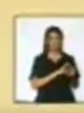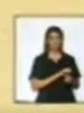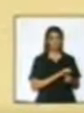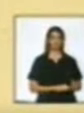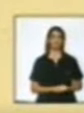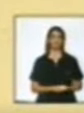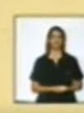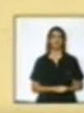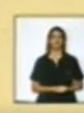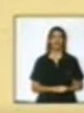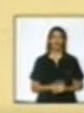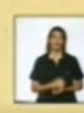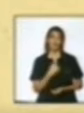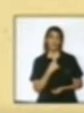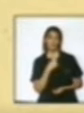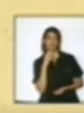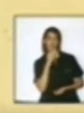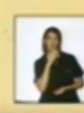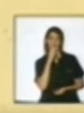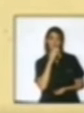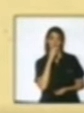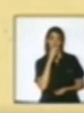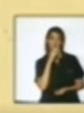Olha, já tô ficando mais rápido.